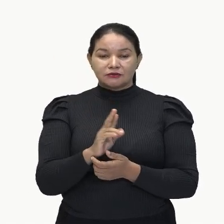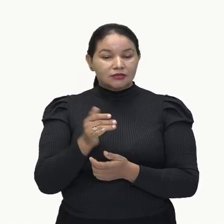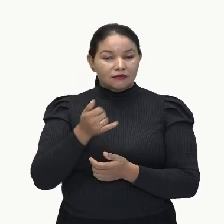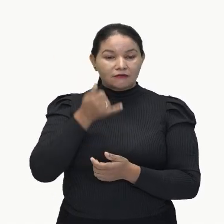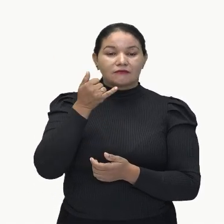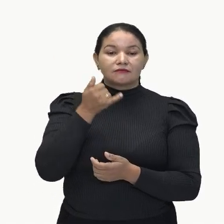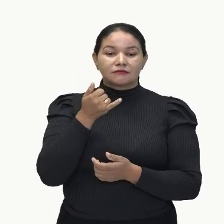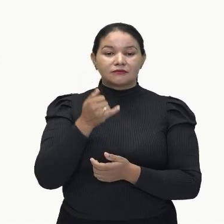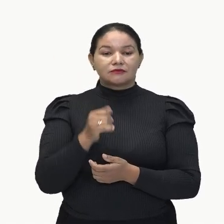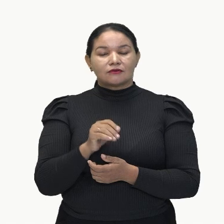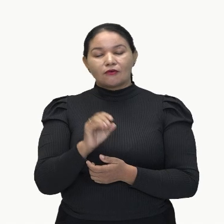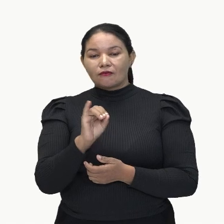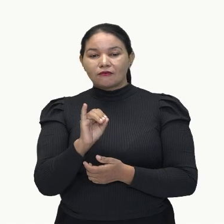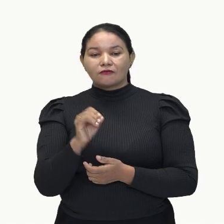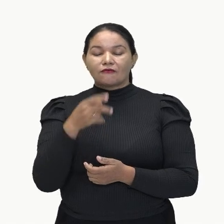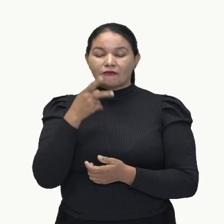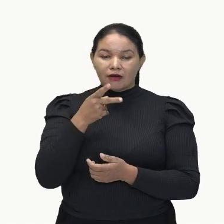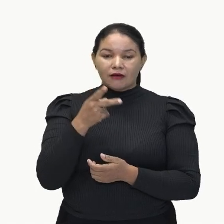fale